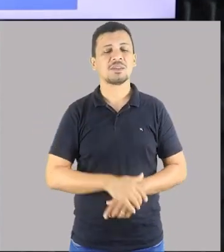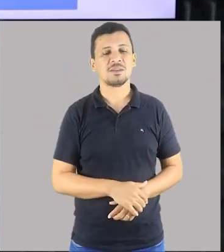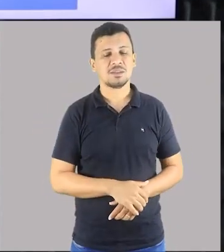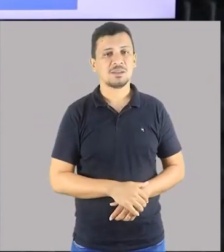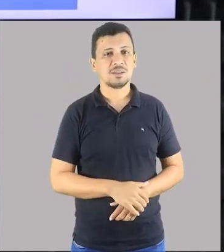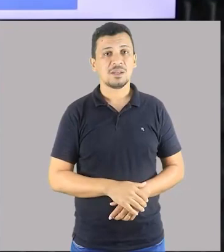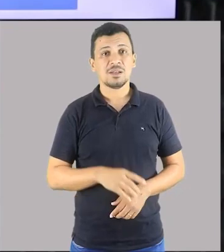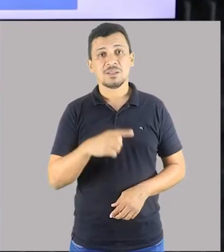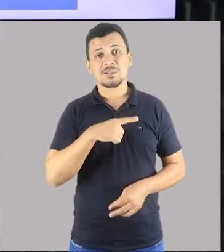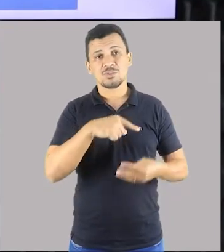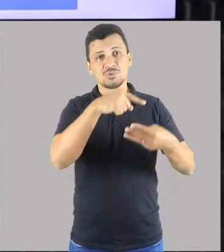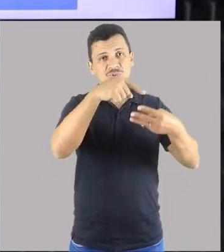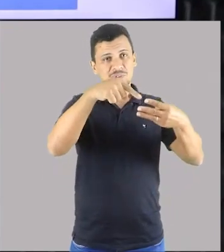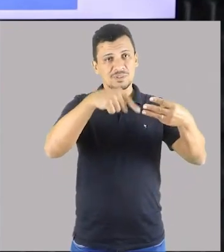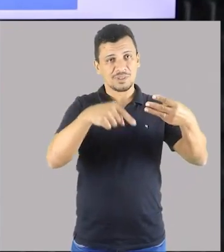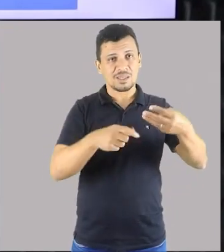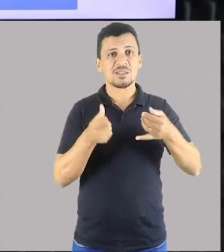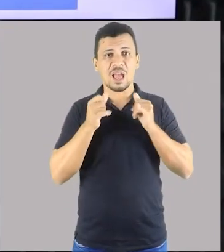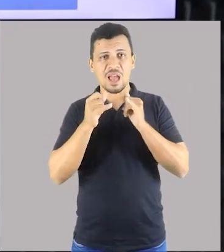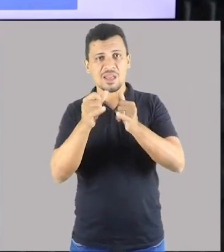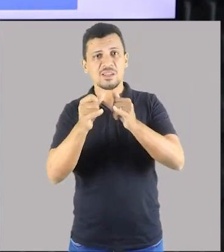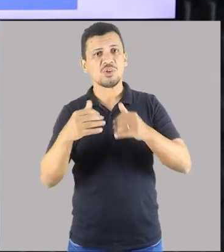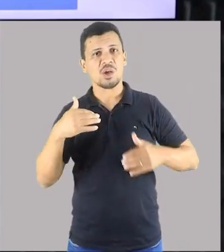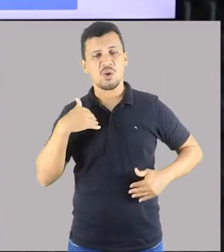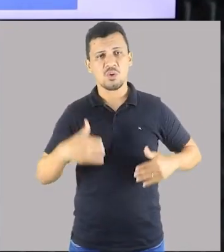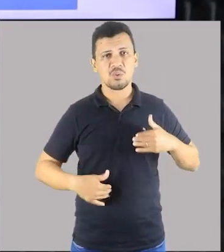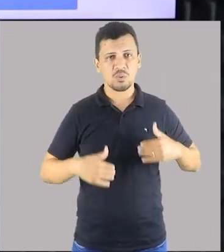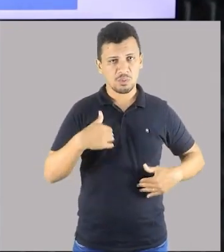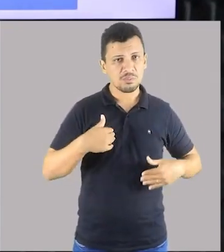Essas três fontes de energias que nós acabamos de